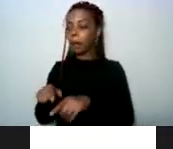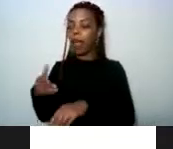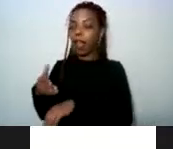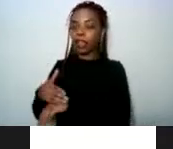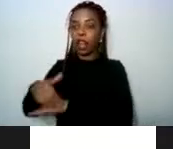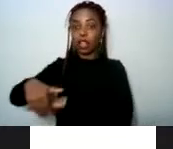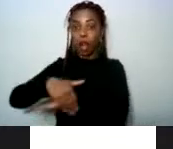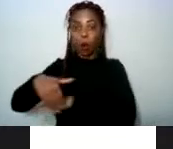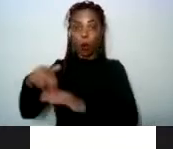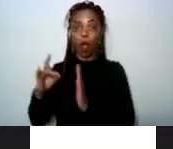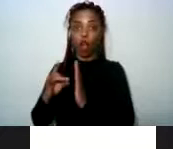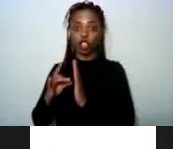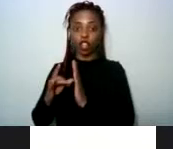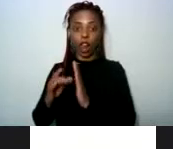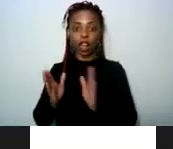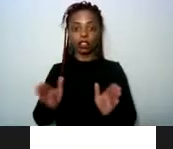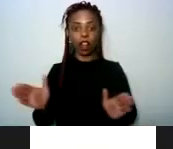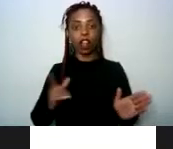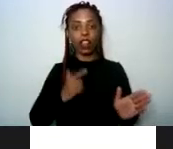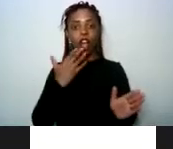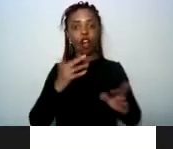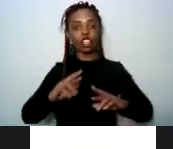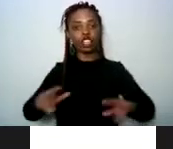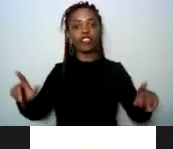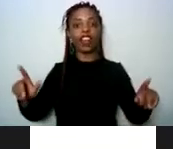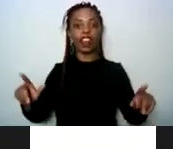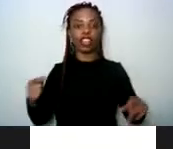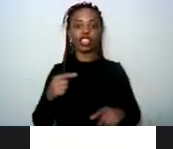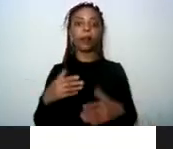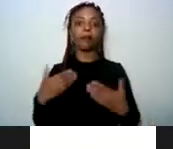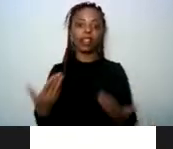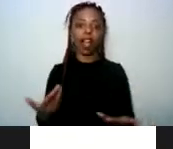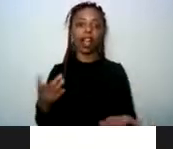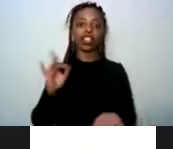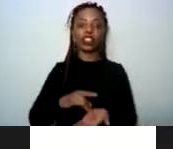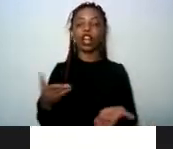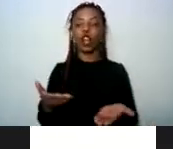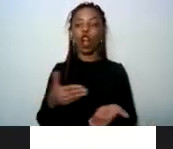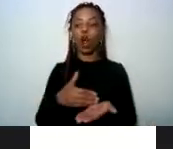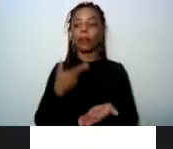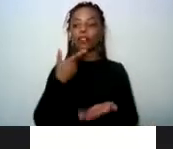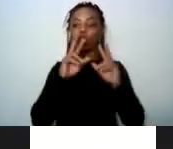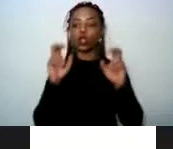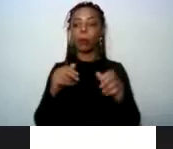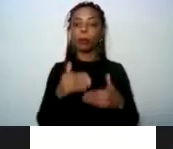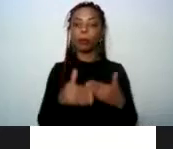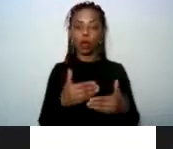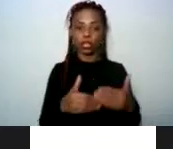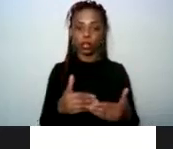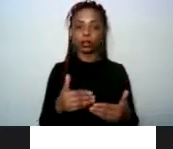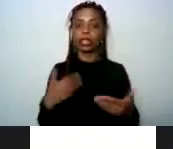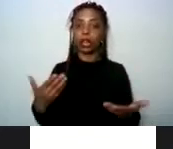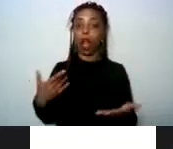em cores diferentes do edifício e aqui de fato eu entro na questão dos processos. Então aqui até esse momento a gente